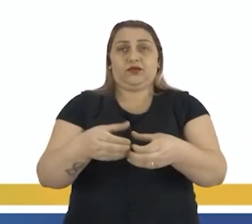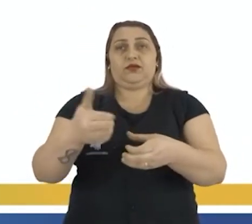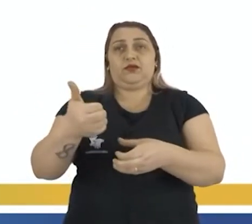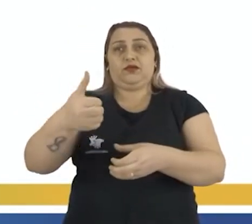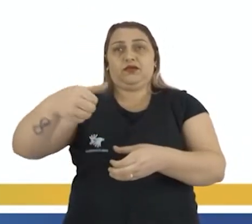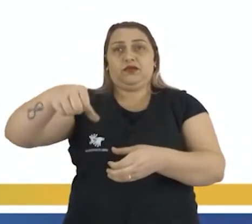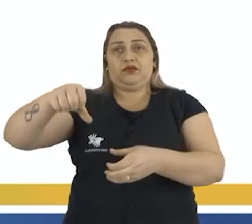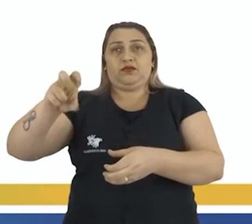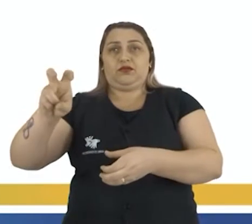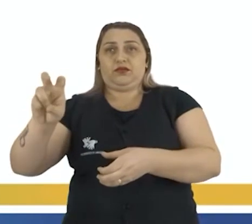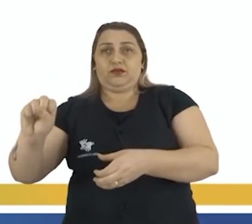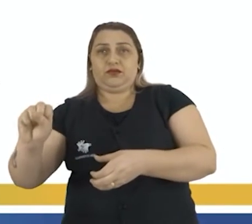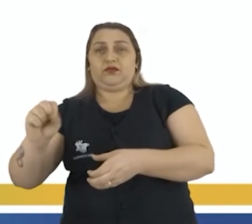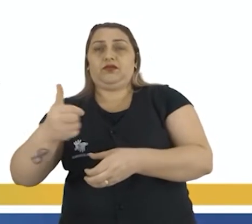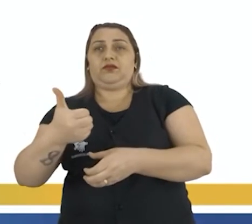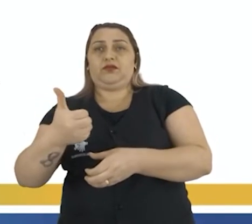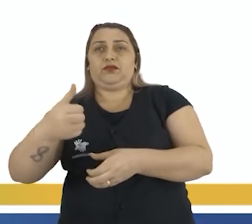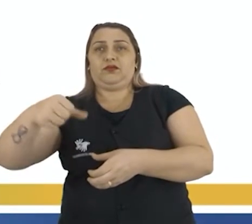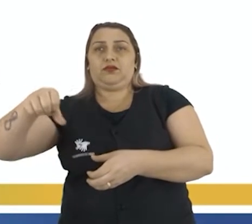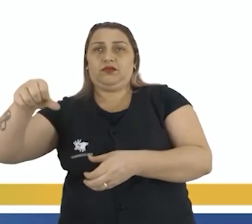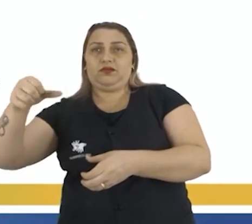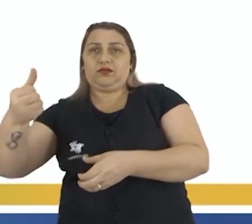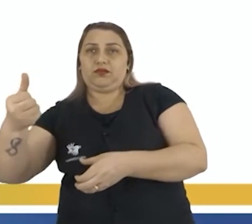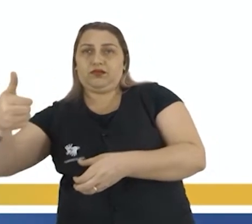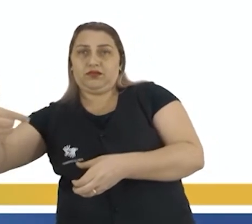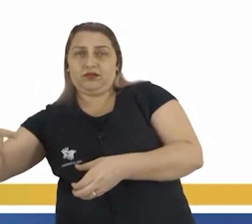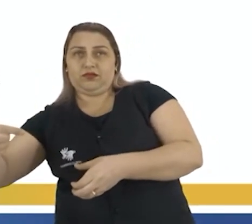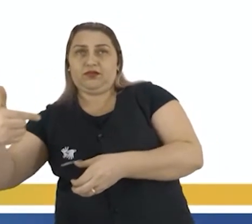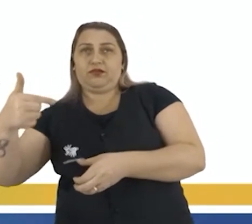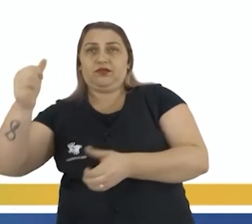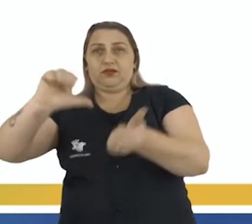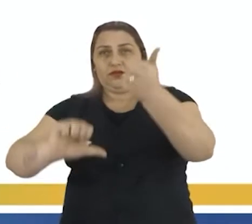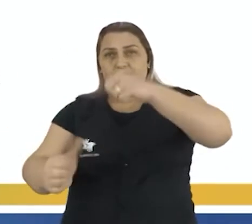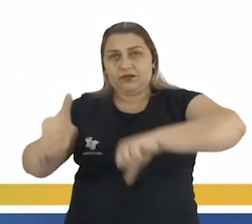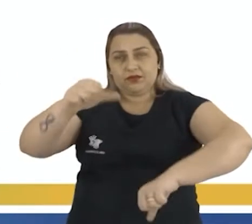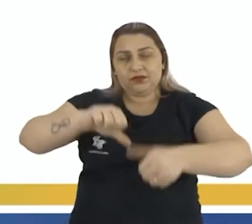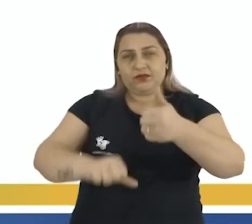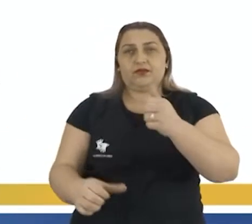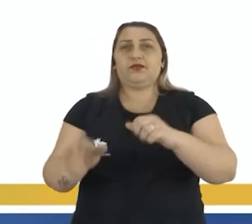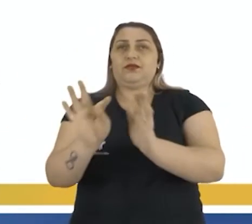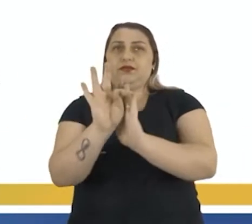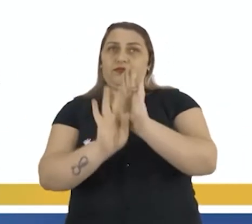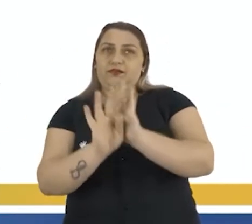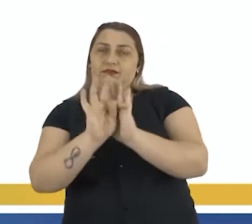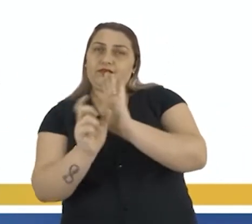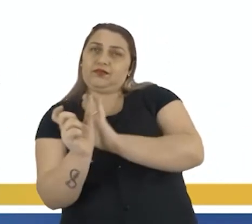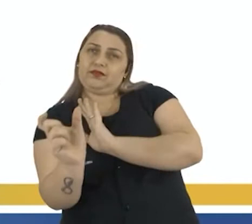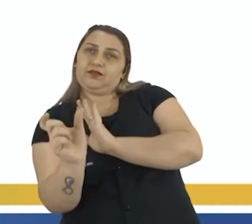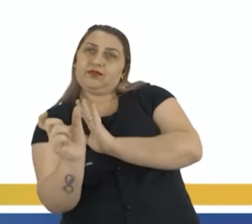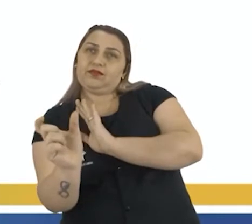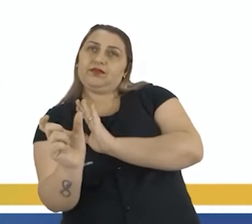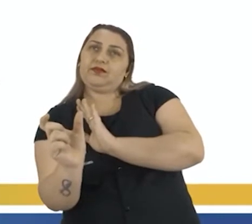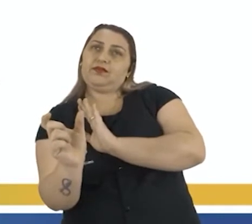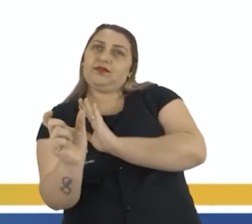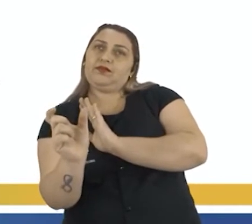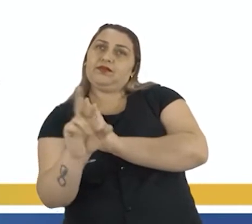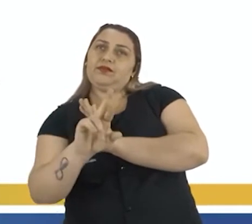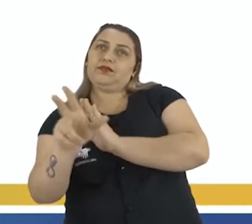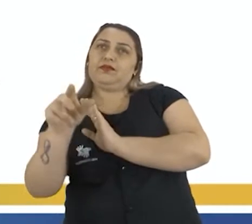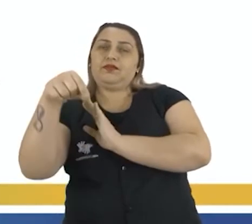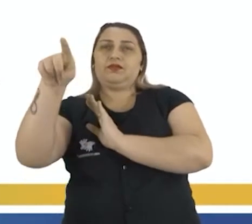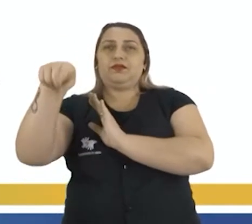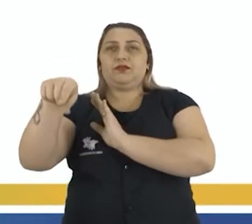e 1962. Vamos fazer a análise do texto com essa palavrinha nova com acento